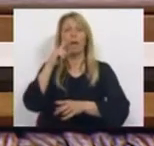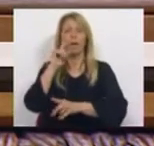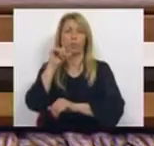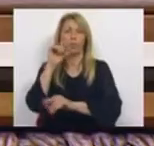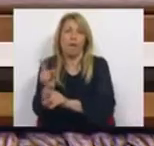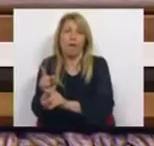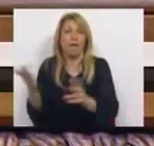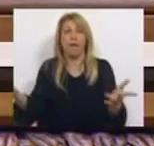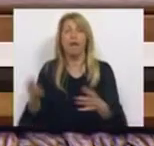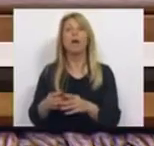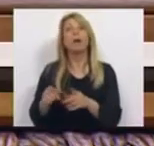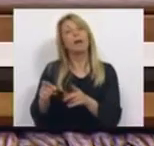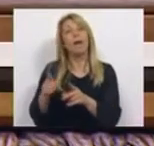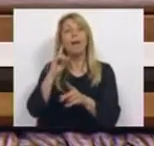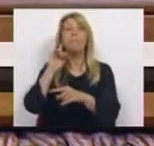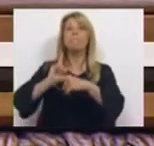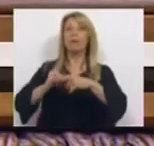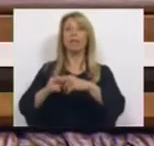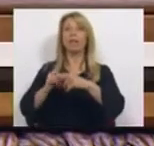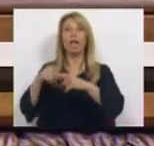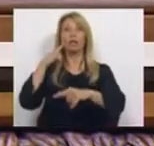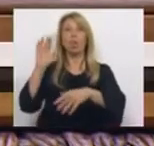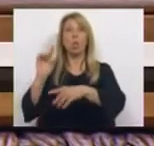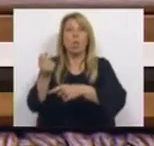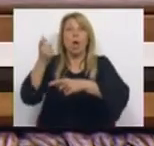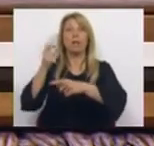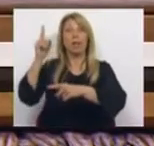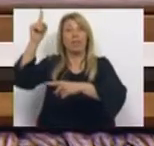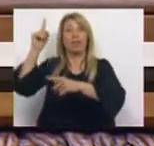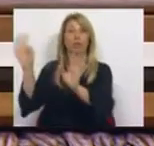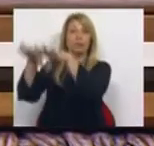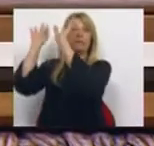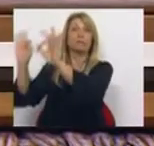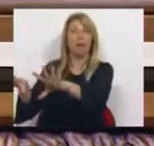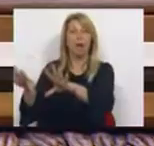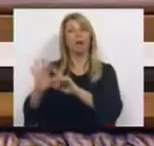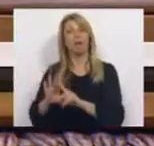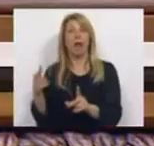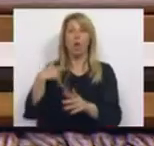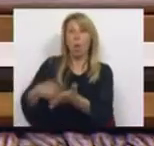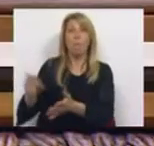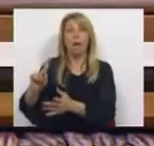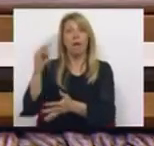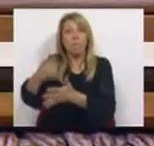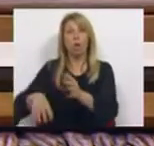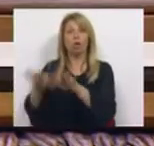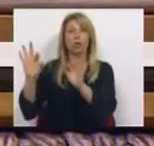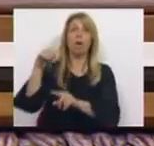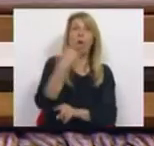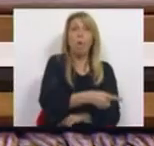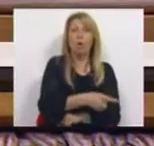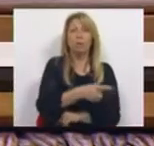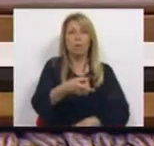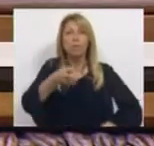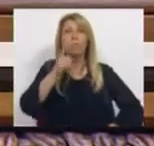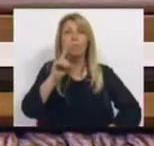divino, não pagarem, ficando libertos dessa responsabilidade que é pagar impostos como aos outros. É uma batota consentida